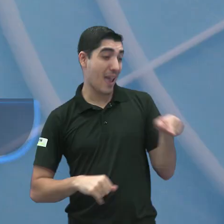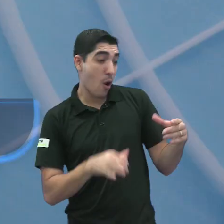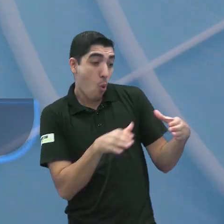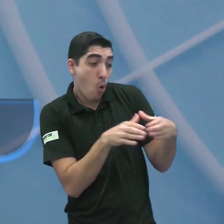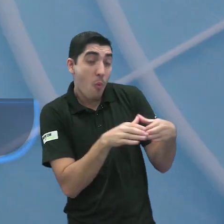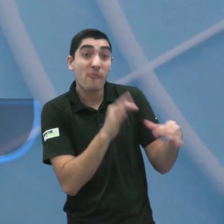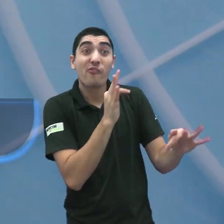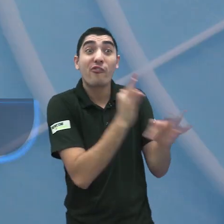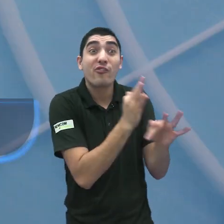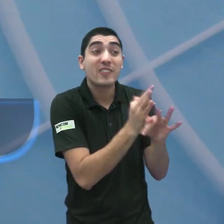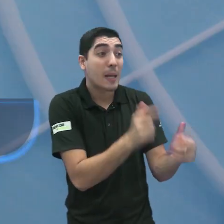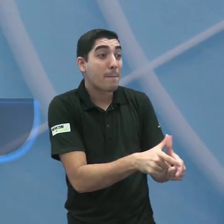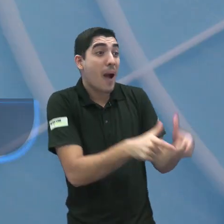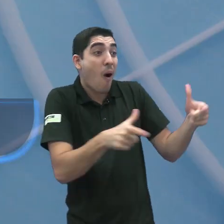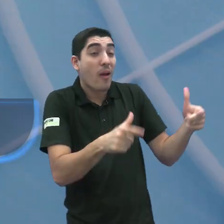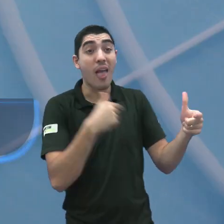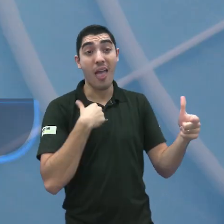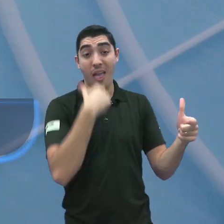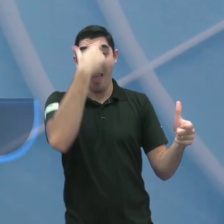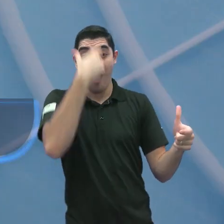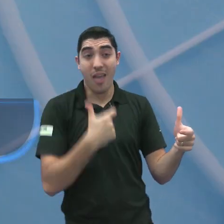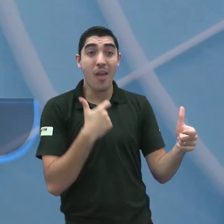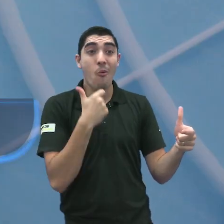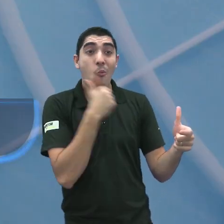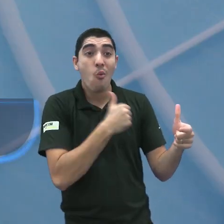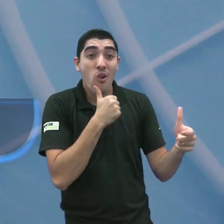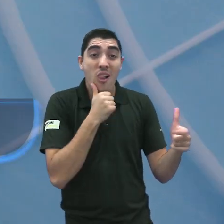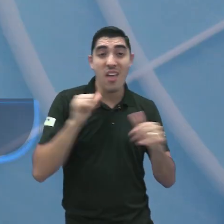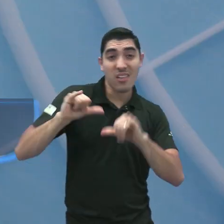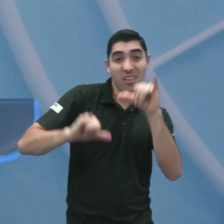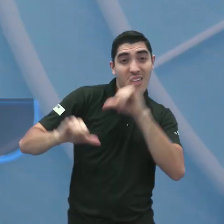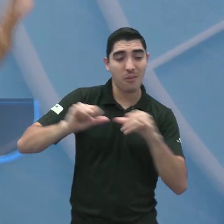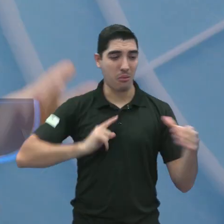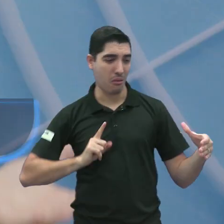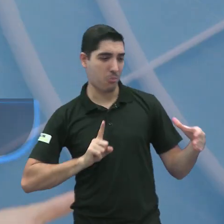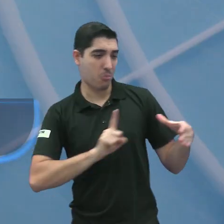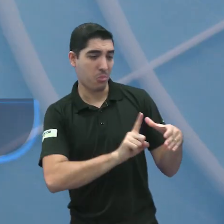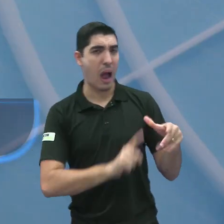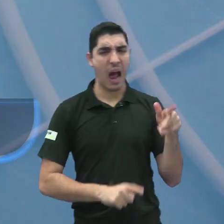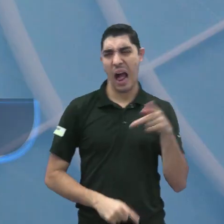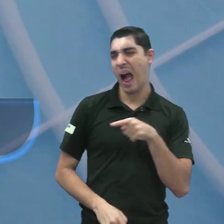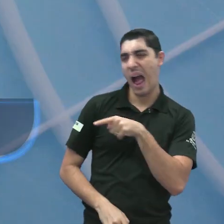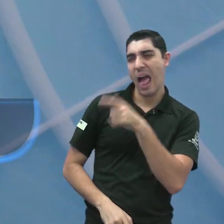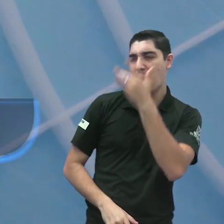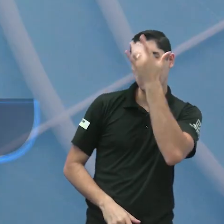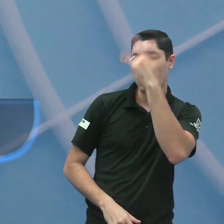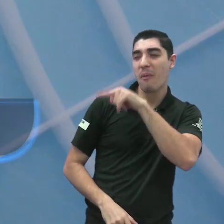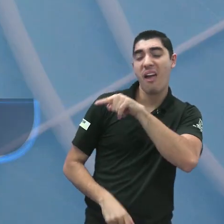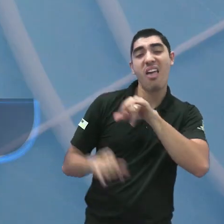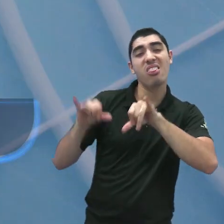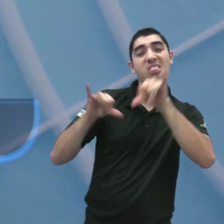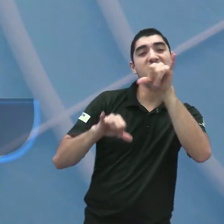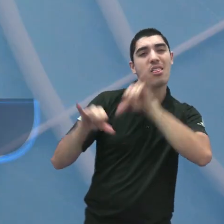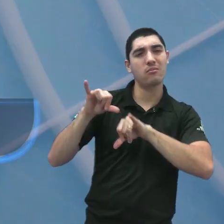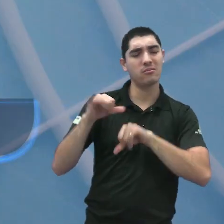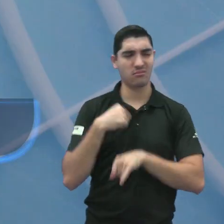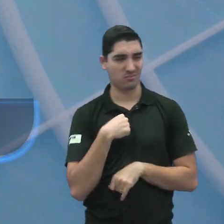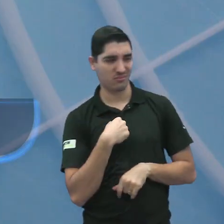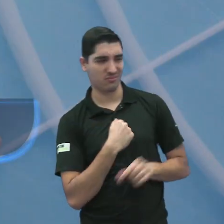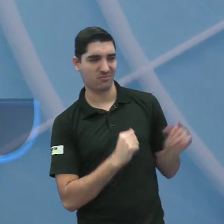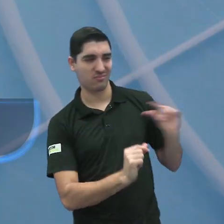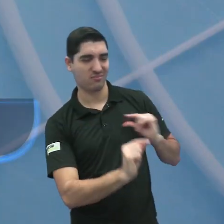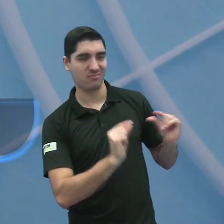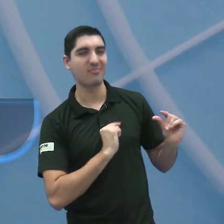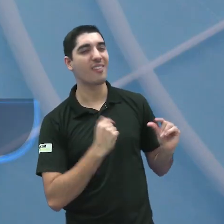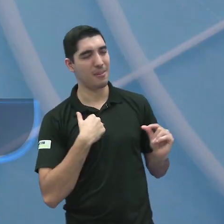do grupo e ainda era química, mas eu tinha que ouvir coisas assim, não, ela não entende, ela é química, né? Mas assim, a gente ouve